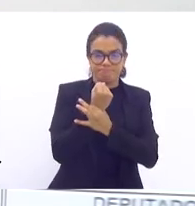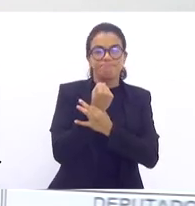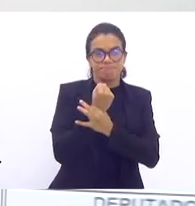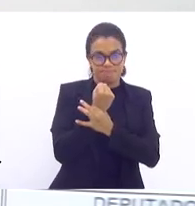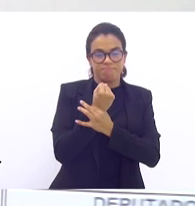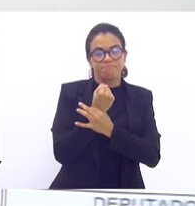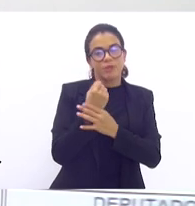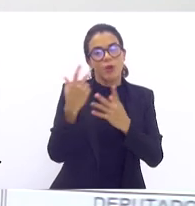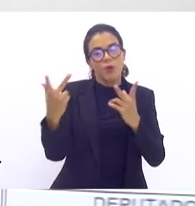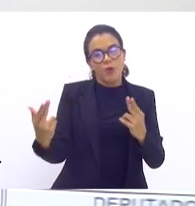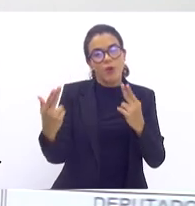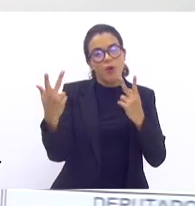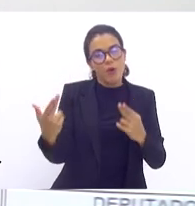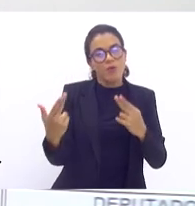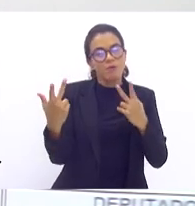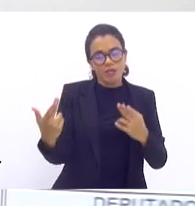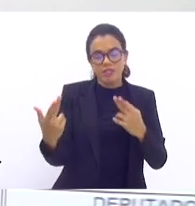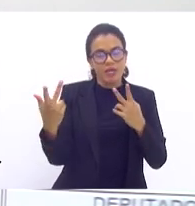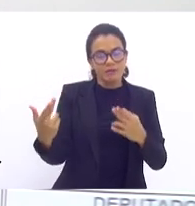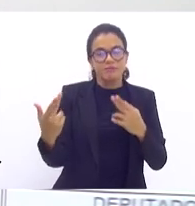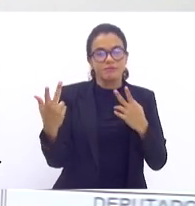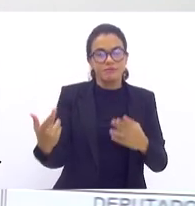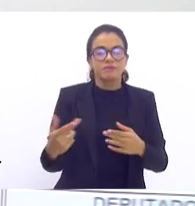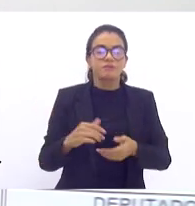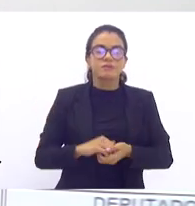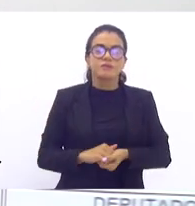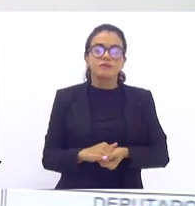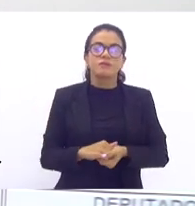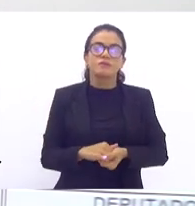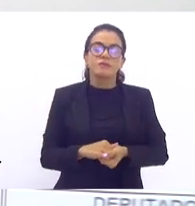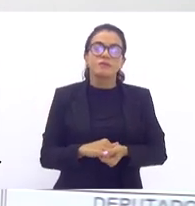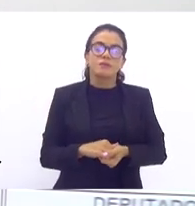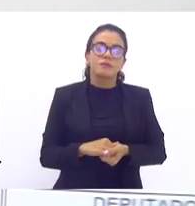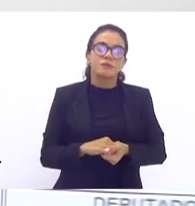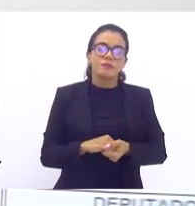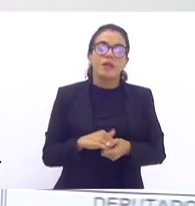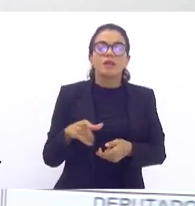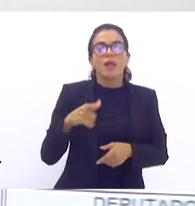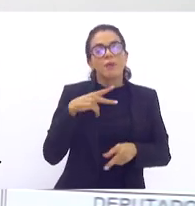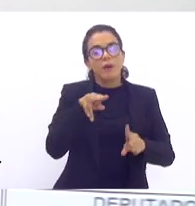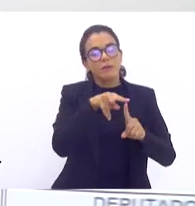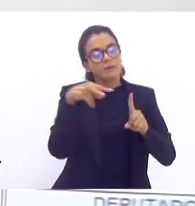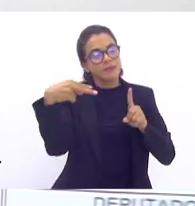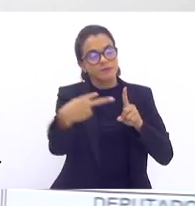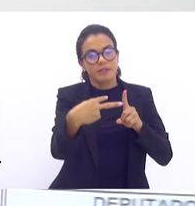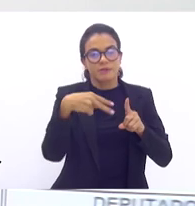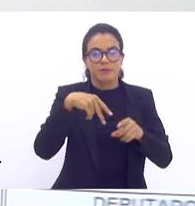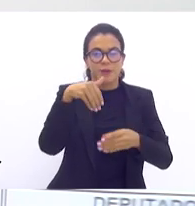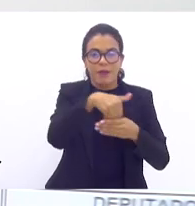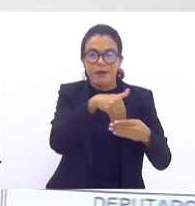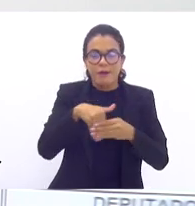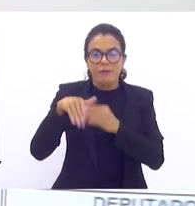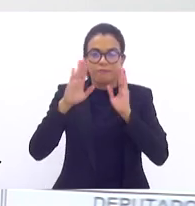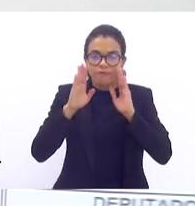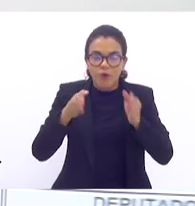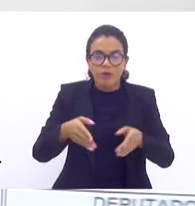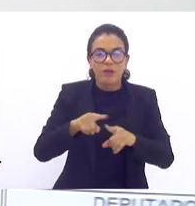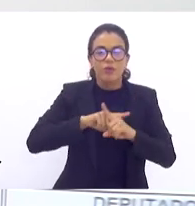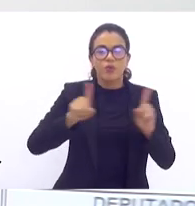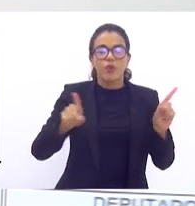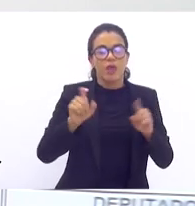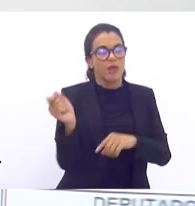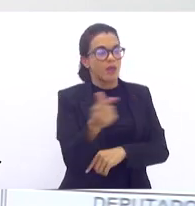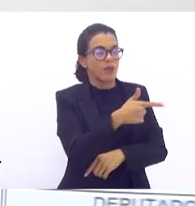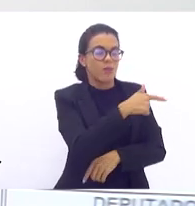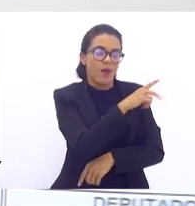sem o radicalismo né muitas vezes que tem muito mais uma perspectiva eleitoreira do que uma responsabilidade